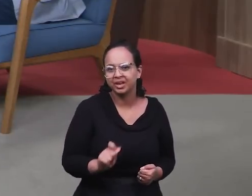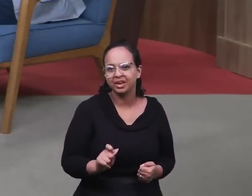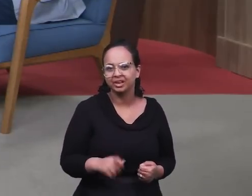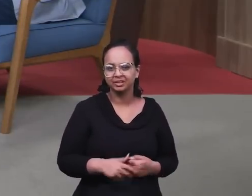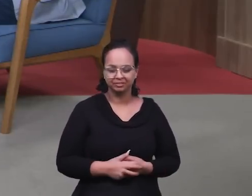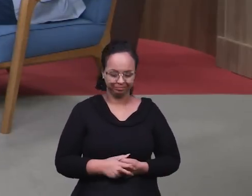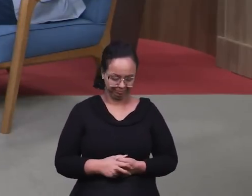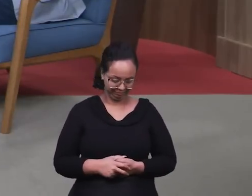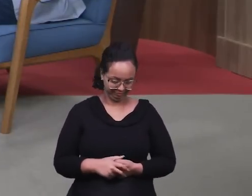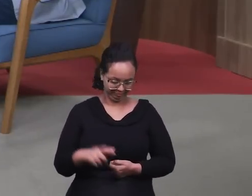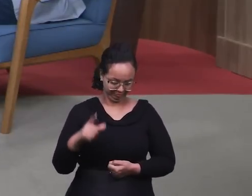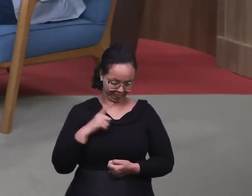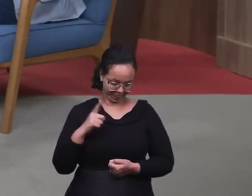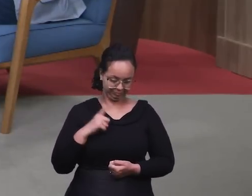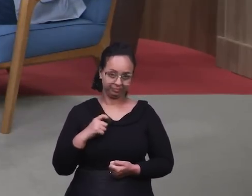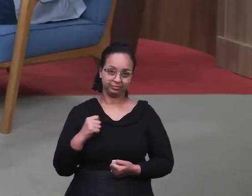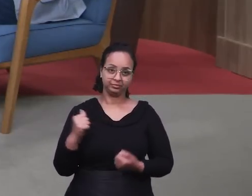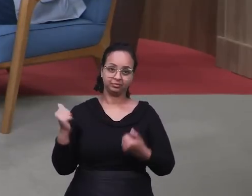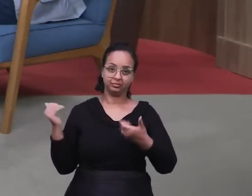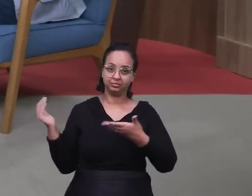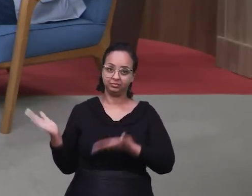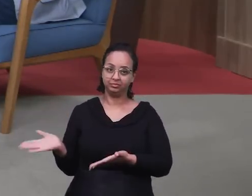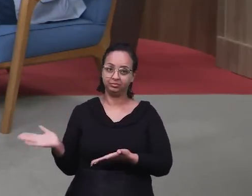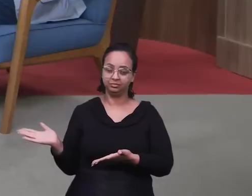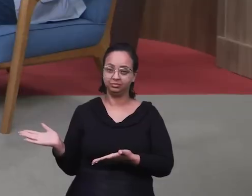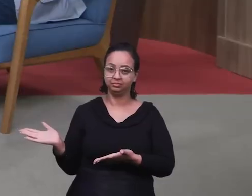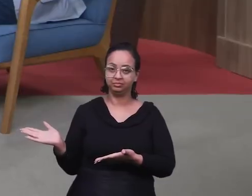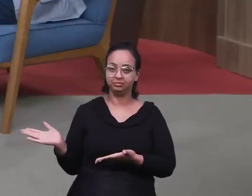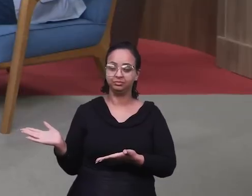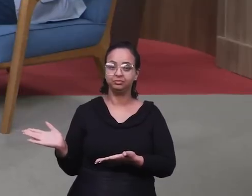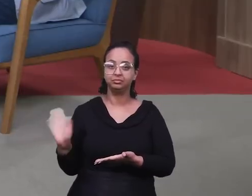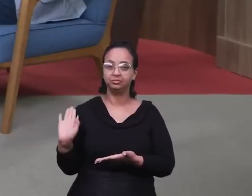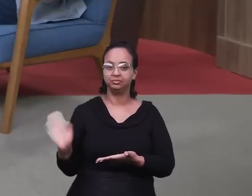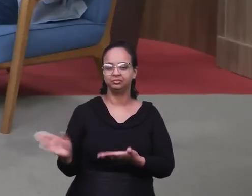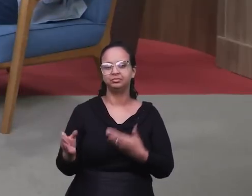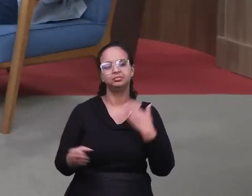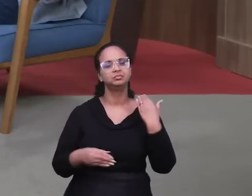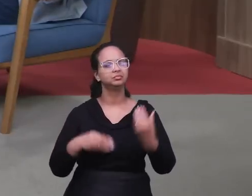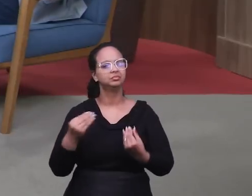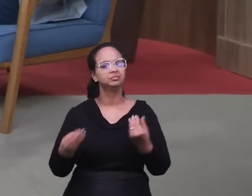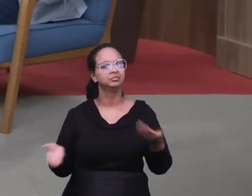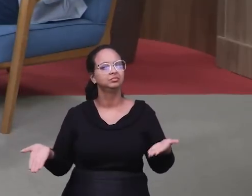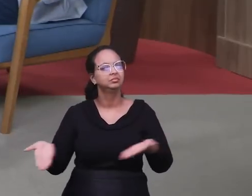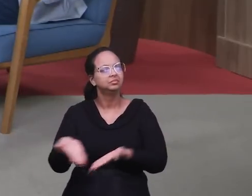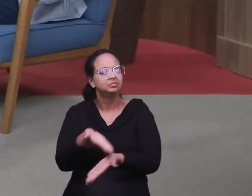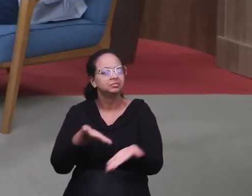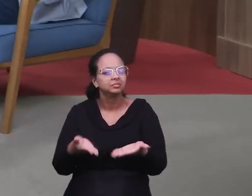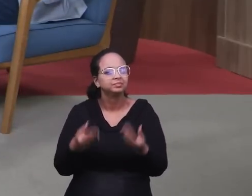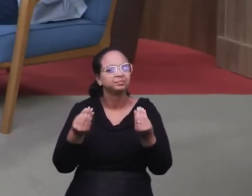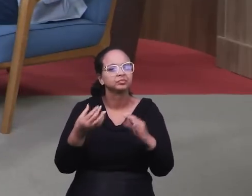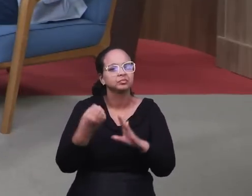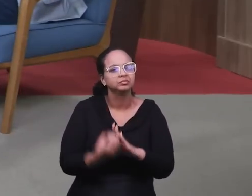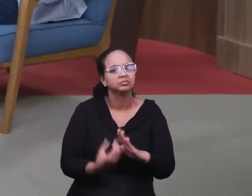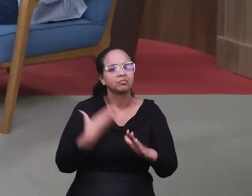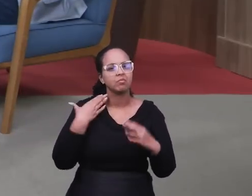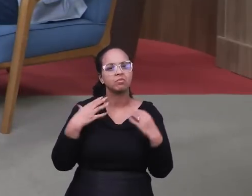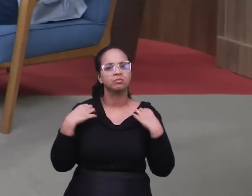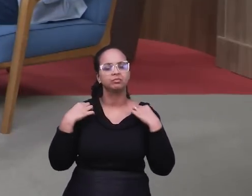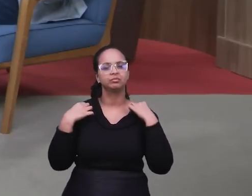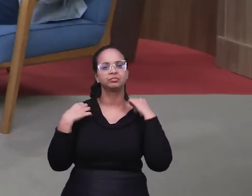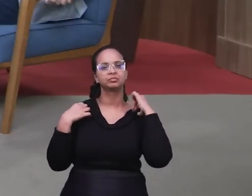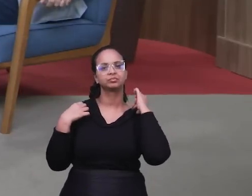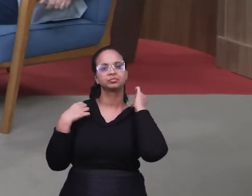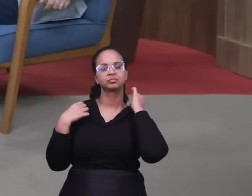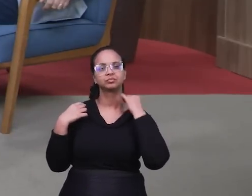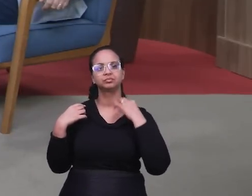fazer? Está aparecendo um QR Code aqui, mas eu vou pedir ao pastor Daniel para explicar como é que você interage com a gente com esse QR